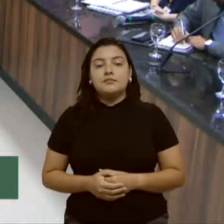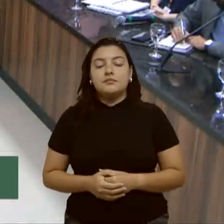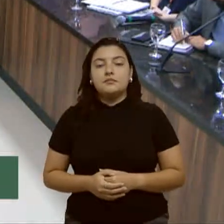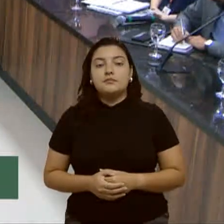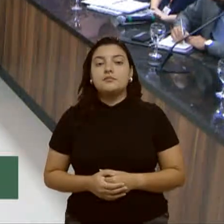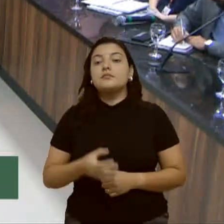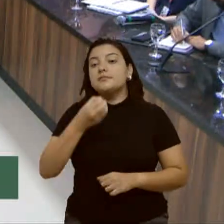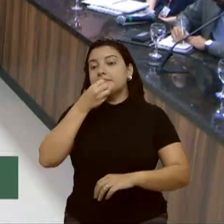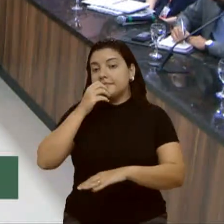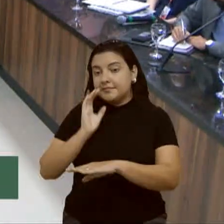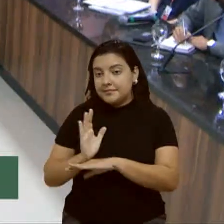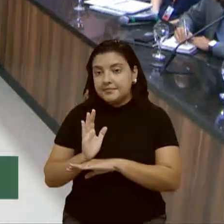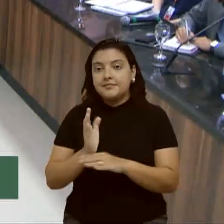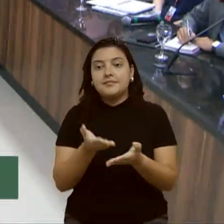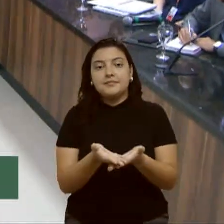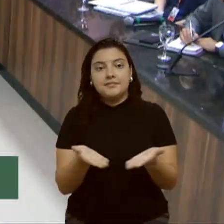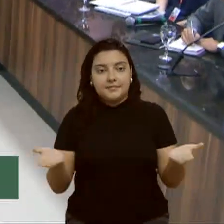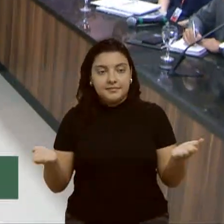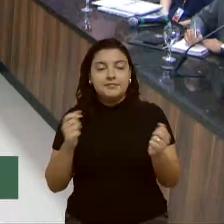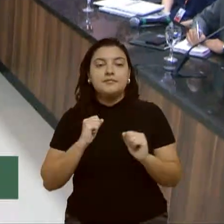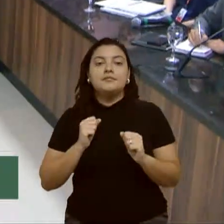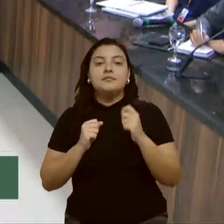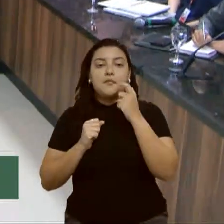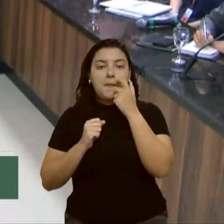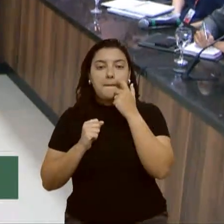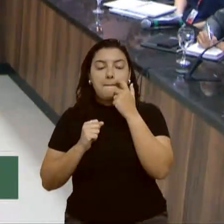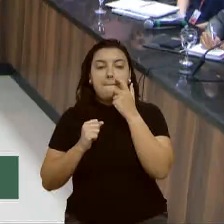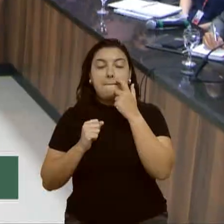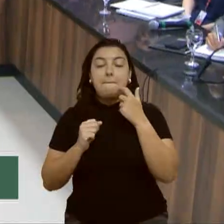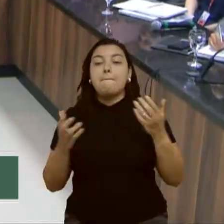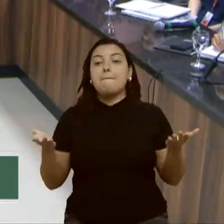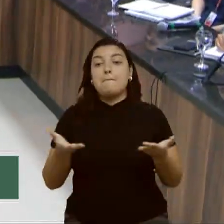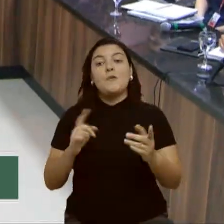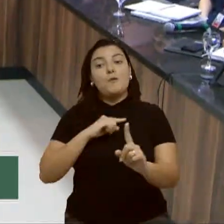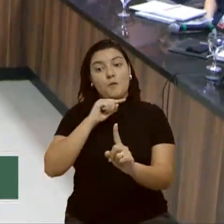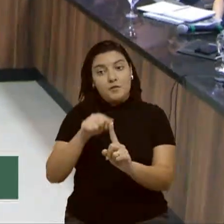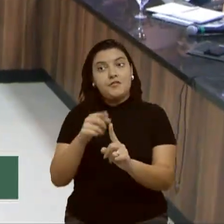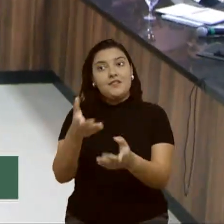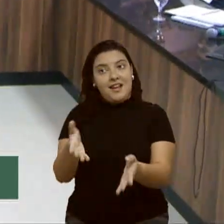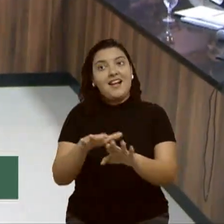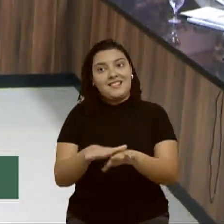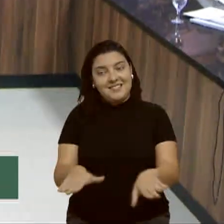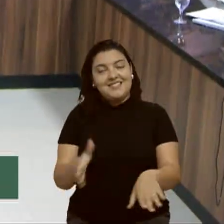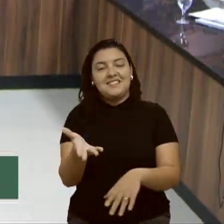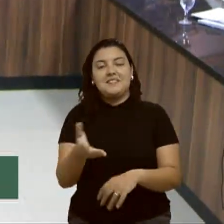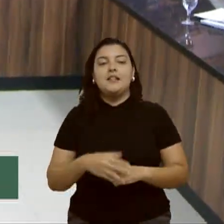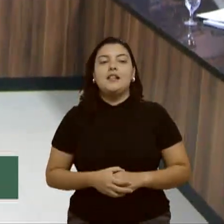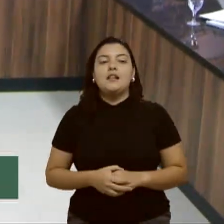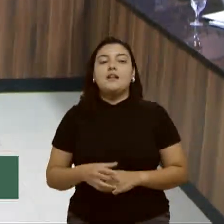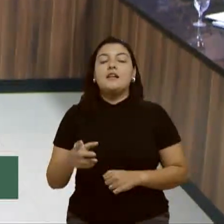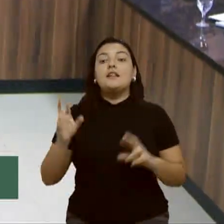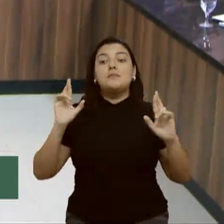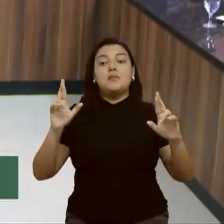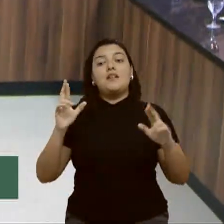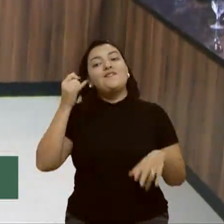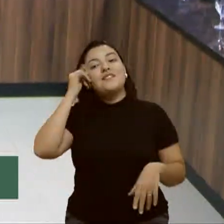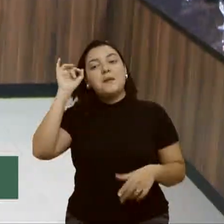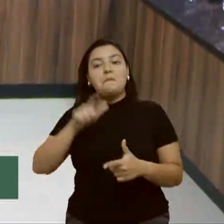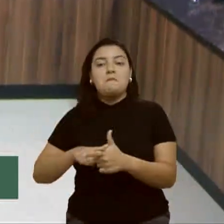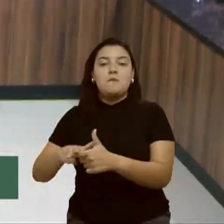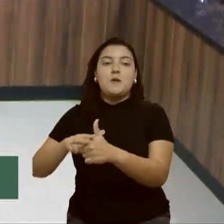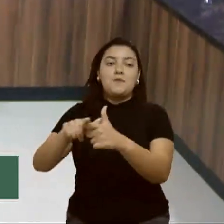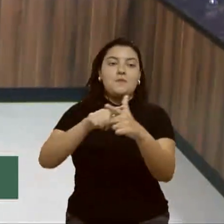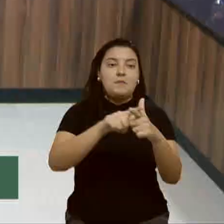Boa tarde a todos. Estamos trabalhando para isso, viu, vereador? Espero que a gente não tenha problema, na